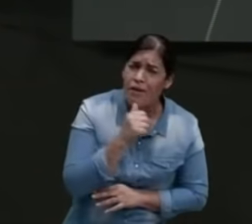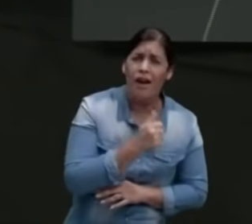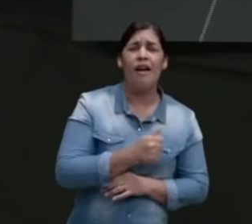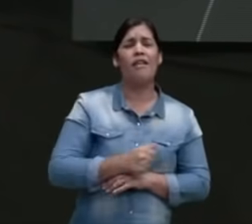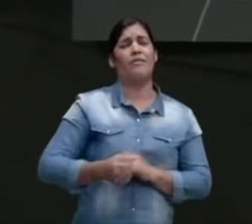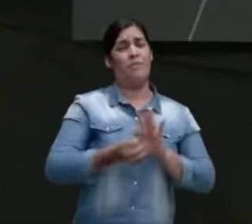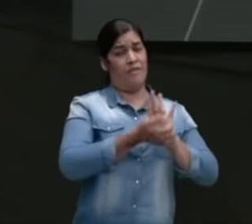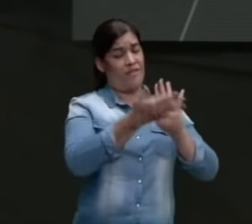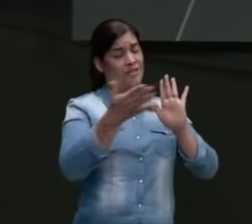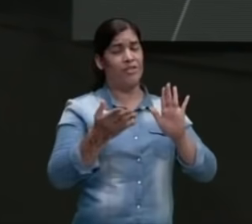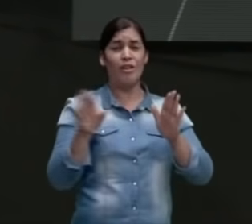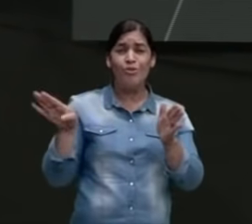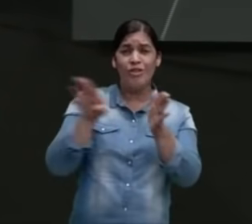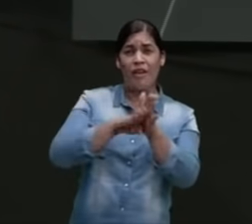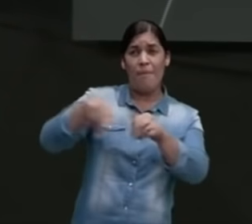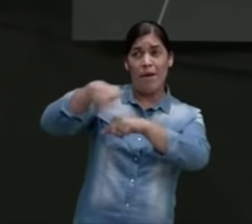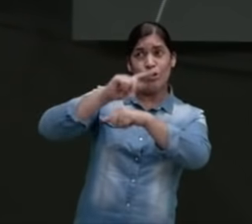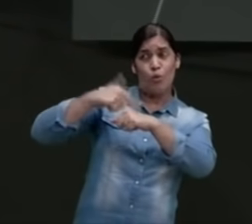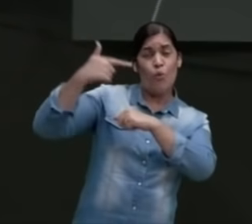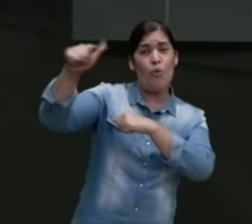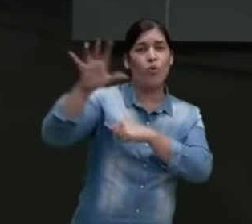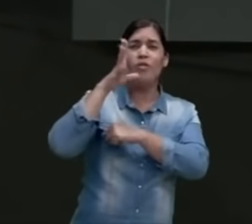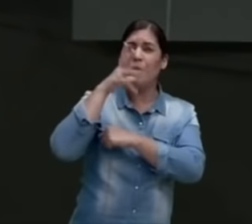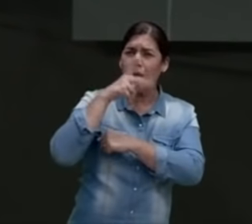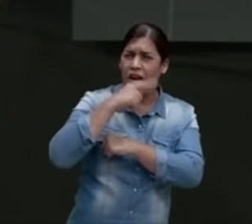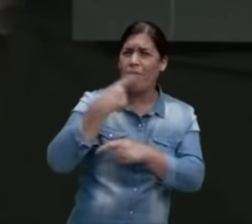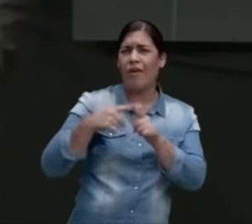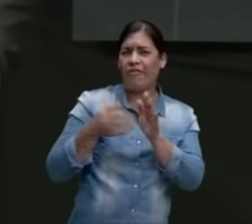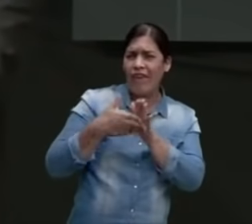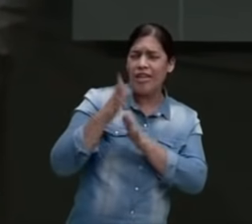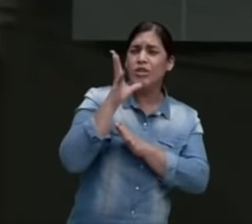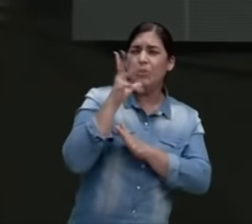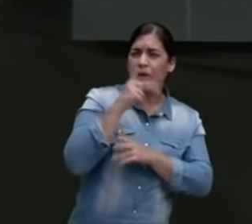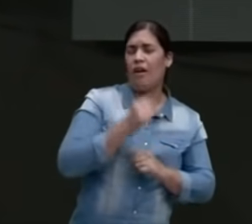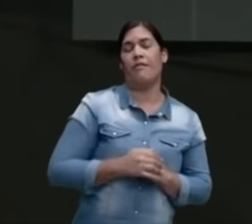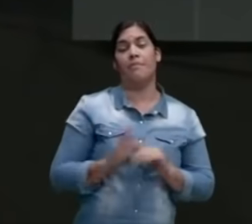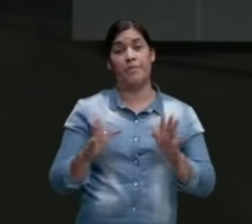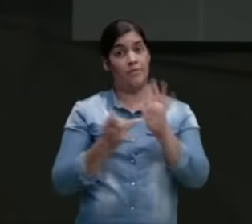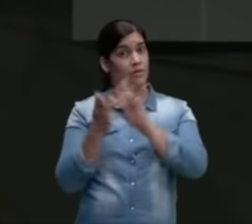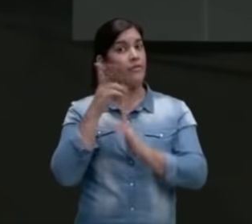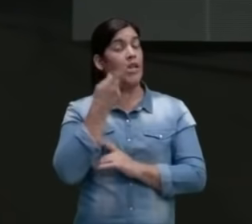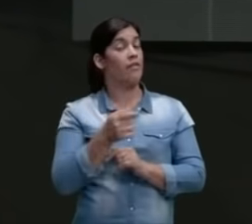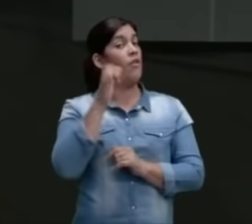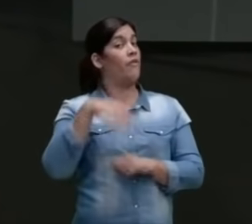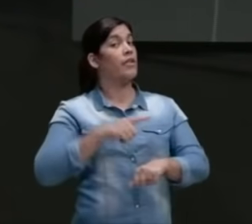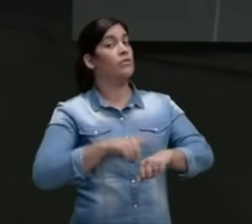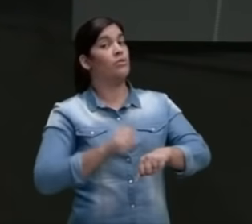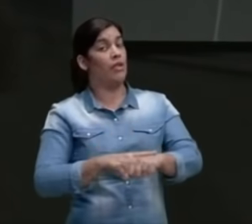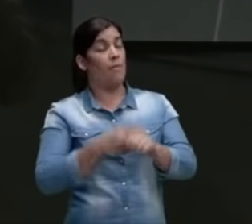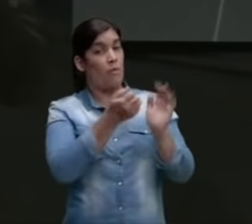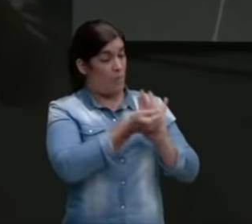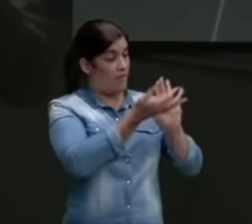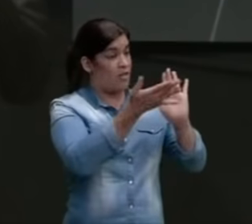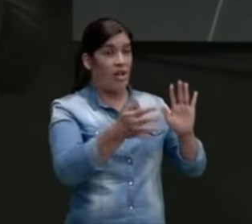para as pessoas. Então, Jesus disse: olha, no fim dos tempos o evangelho vai alcançar todo mundo. E naquela